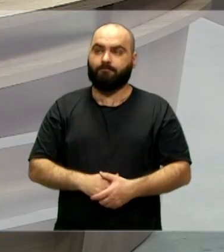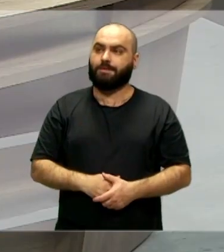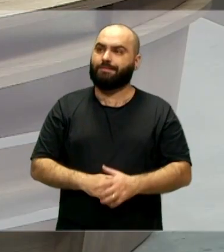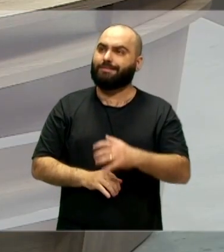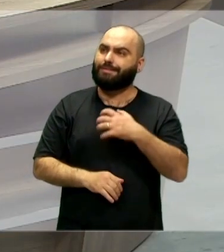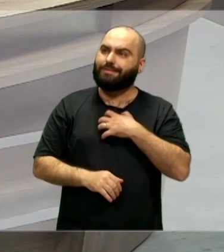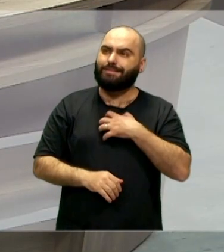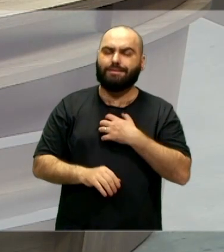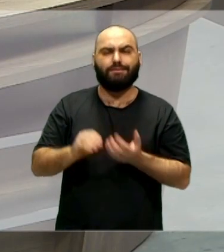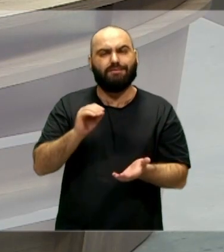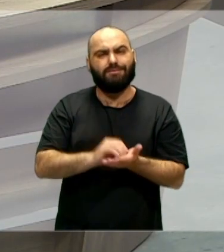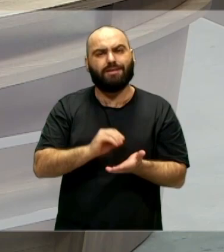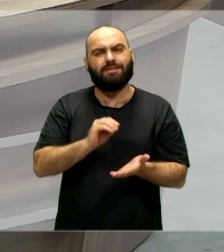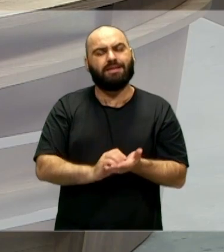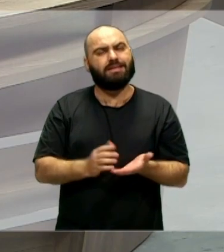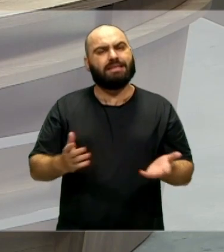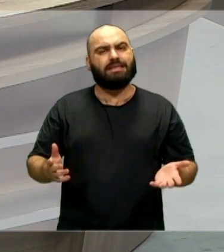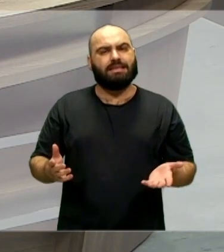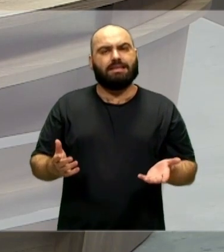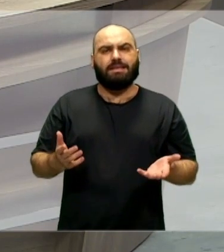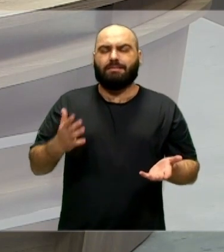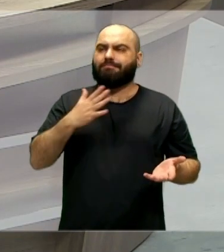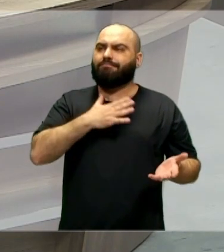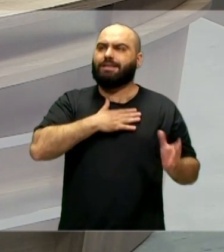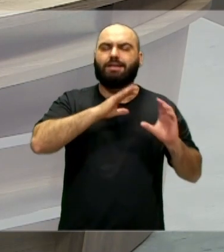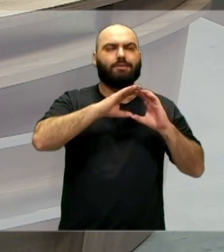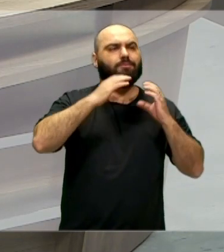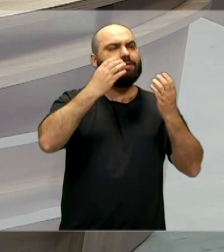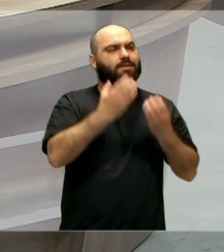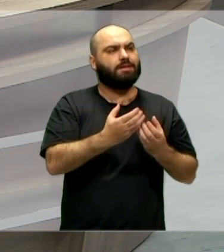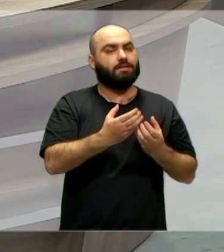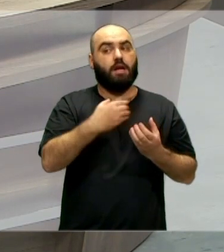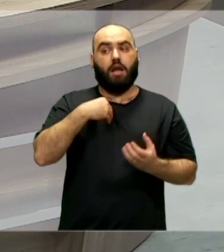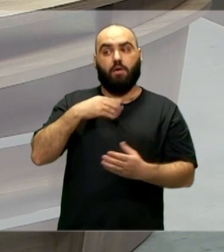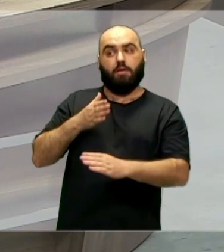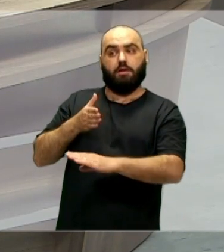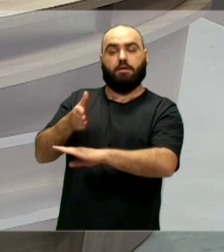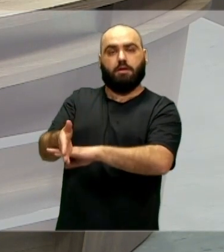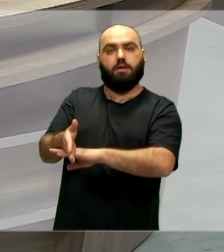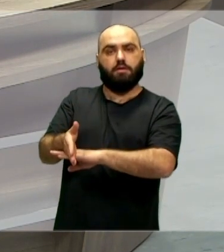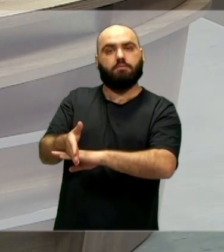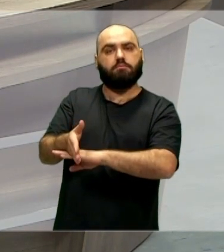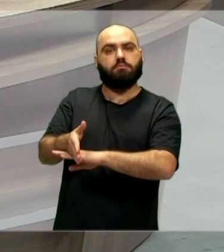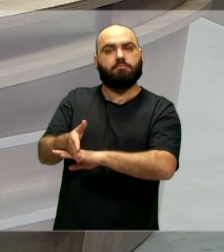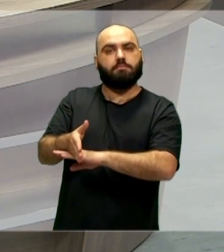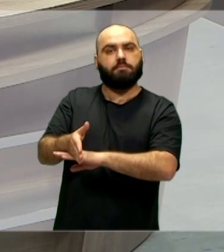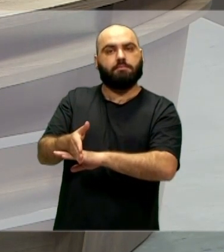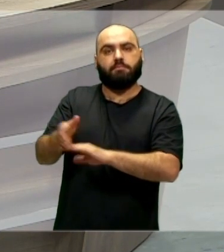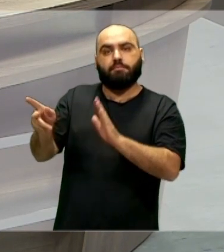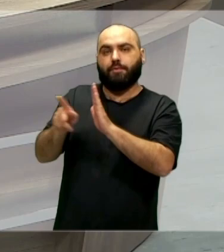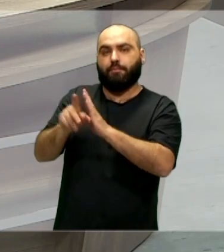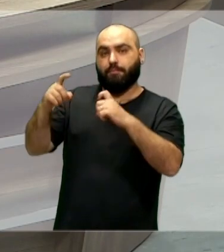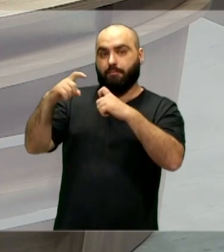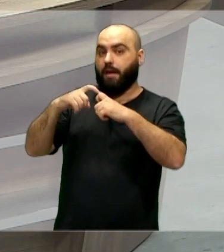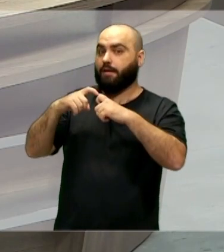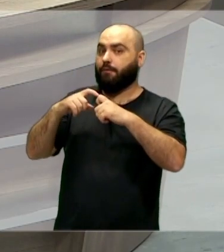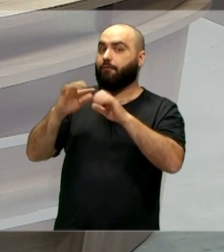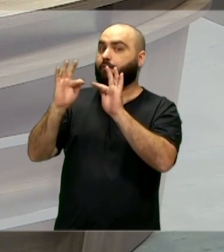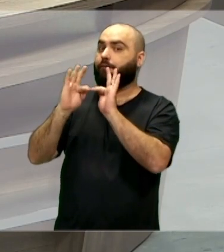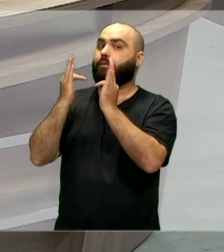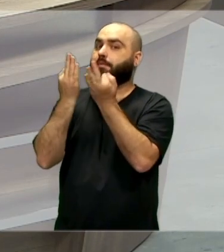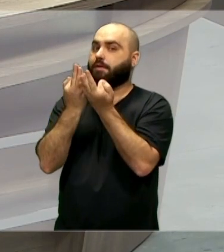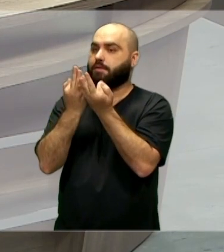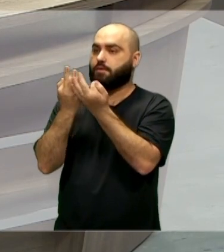eu vou tratar a minha comunidade? Eu entrei na residência de medicina de família e comunidade exatamente com o intuito de cuidar